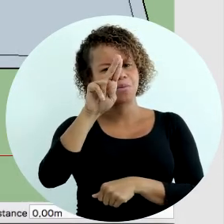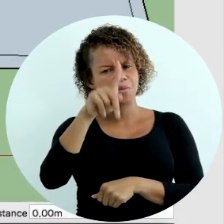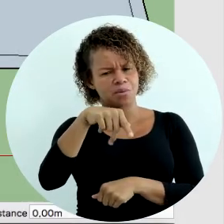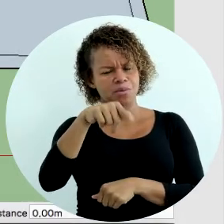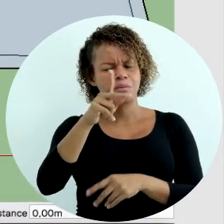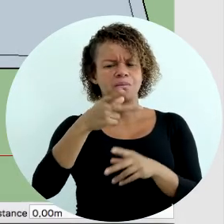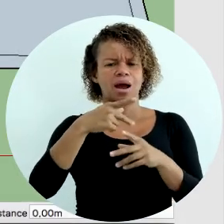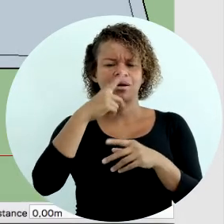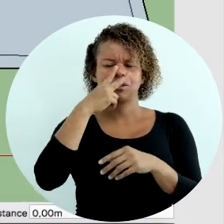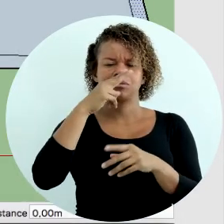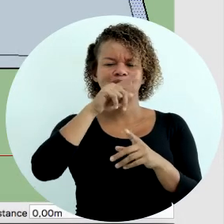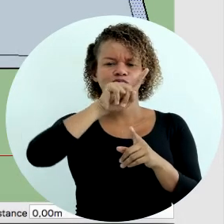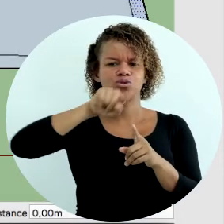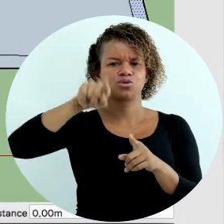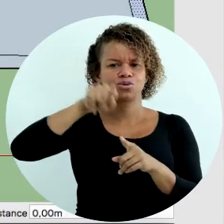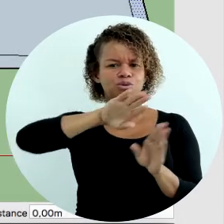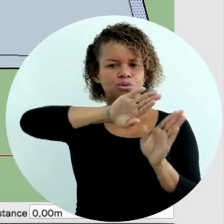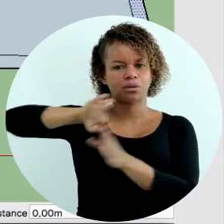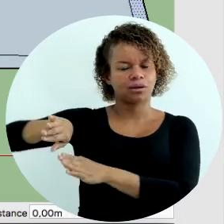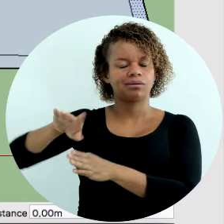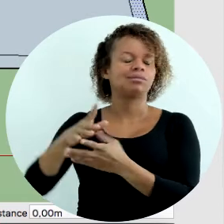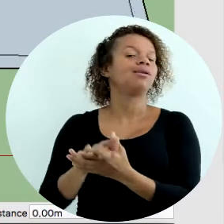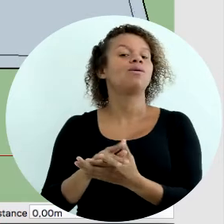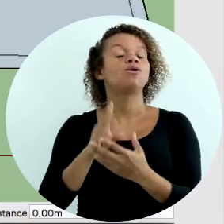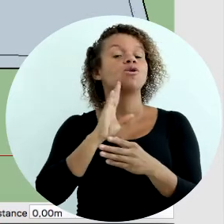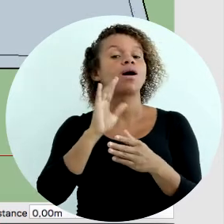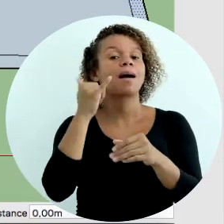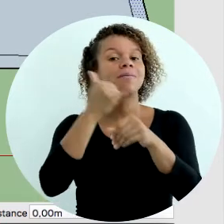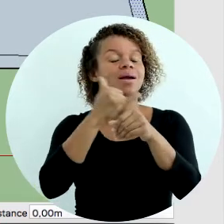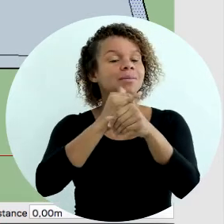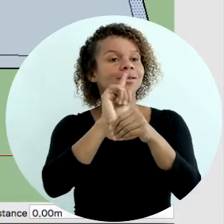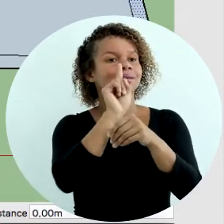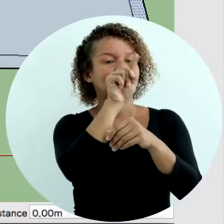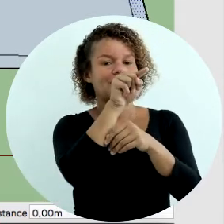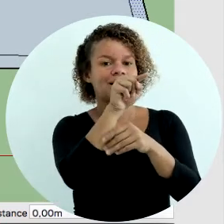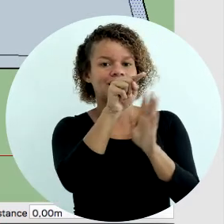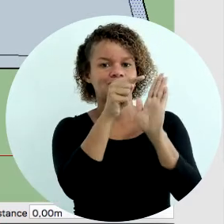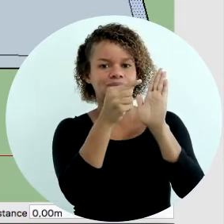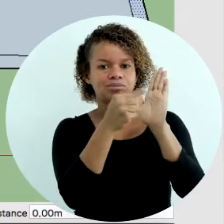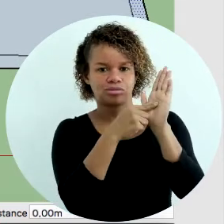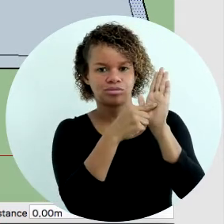extrusão. E aí quando eu coloco ela sobre a área